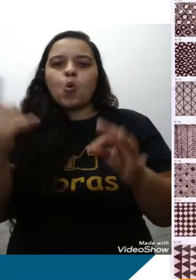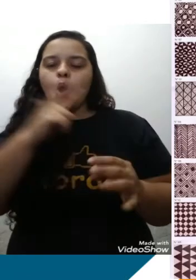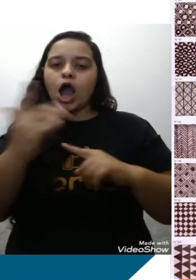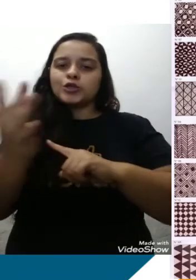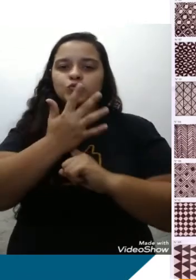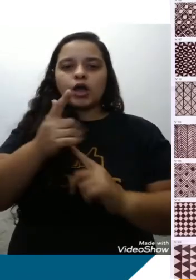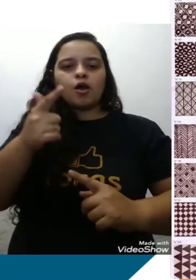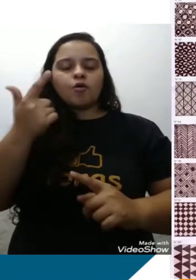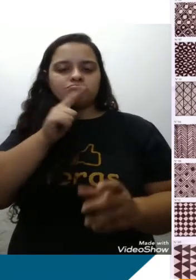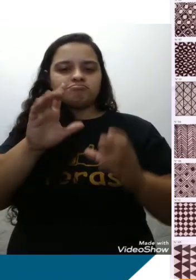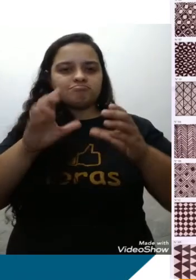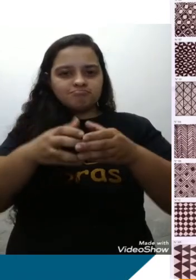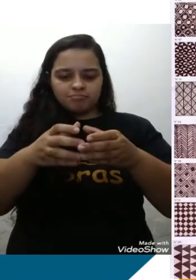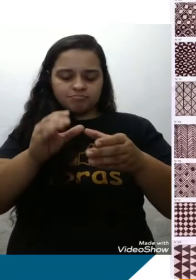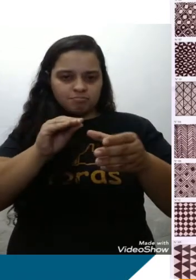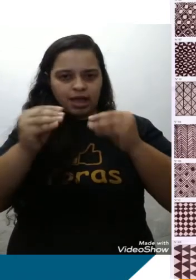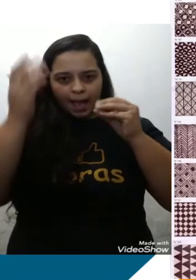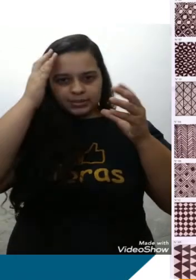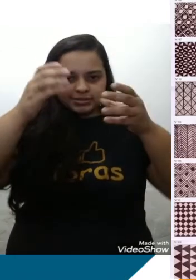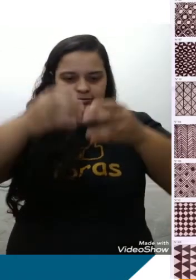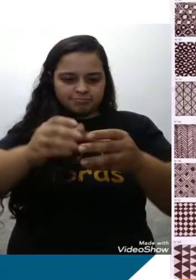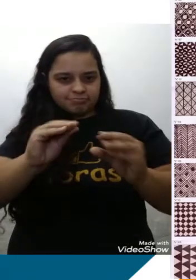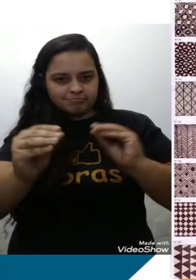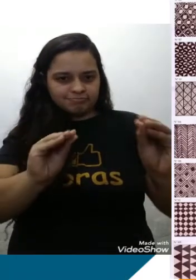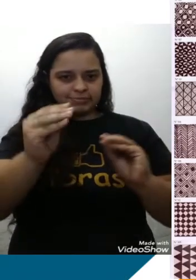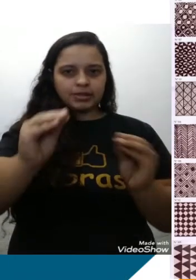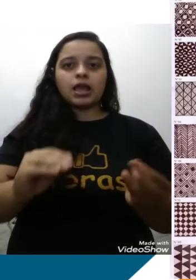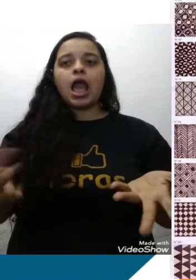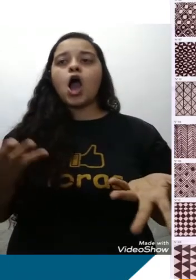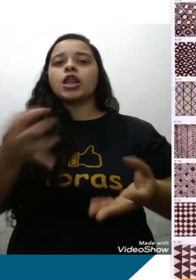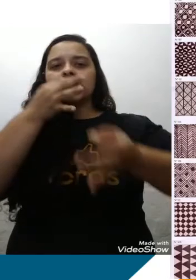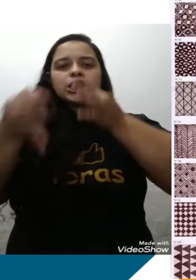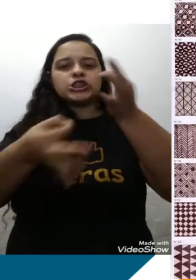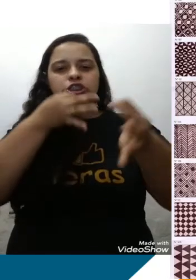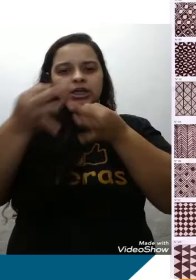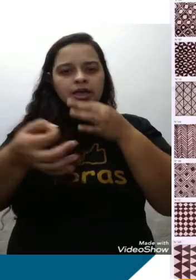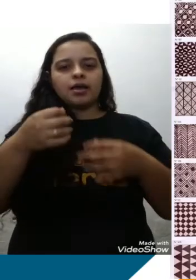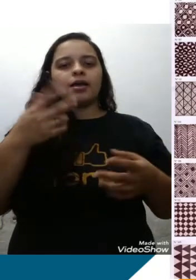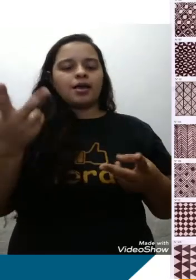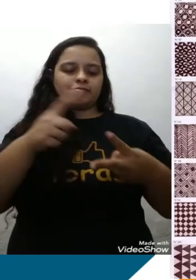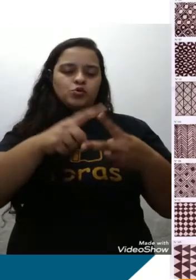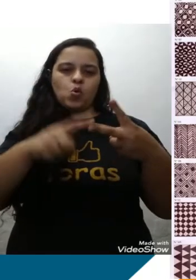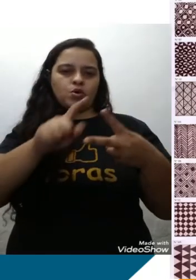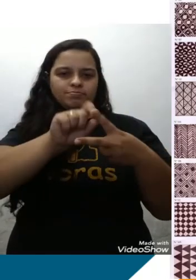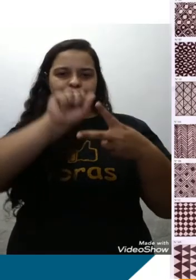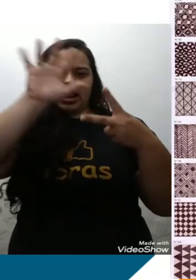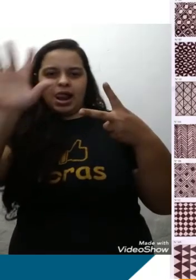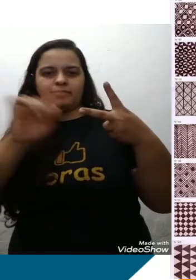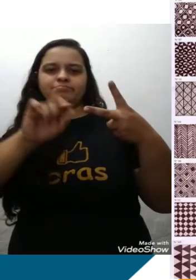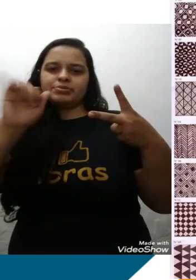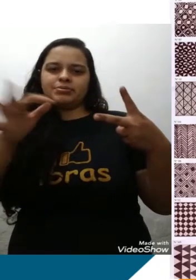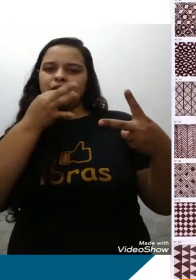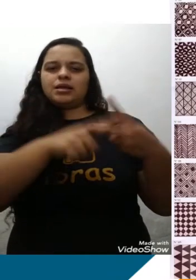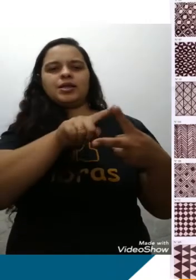avanço tecnológico contribuindo aí para a reconstituição histórica, e passou-se a criticar essa teoria, essa primeira teoria de duas